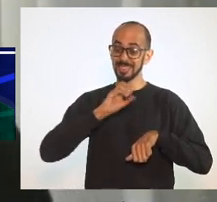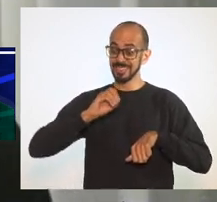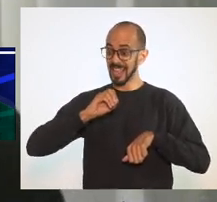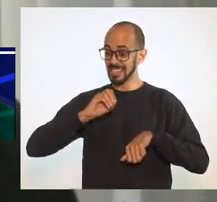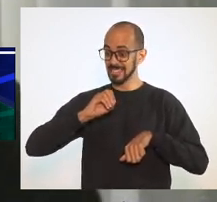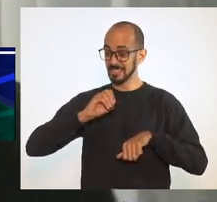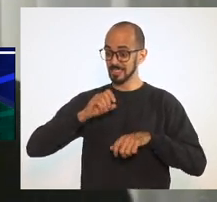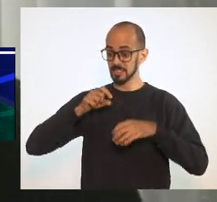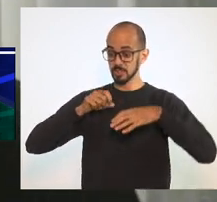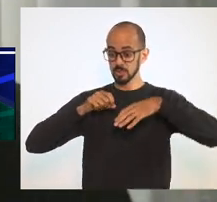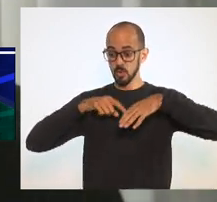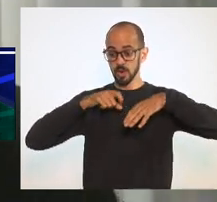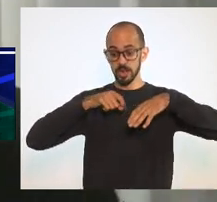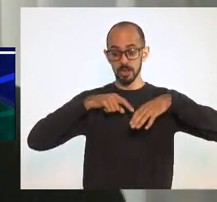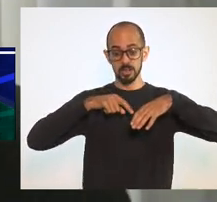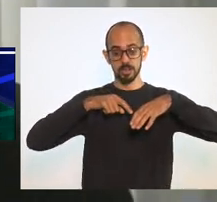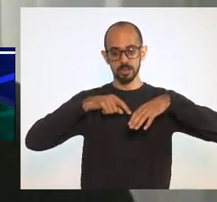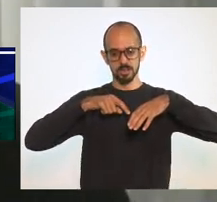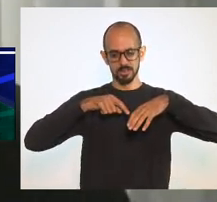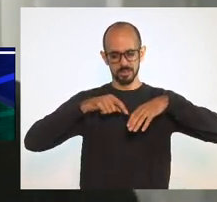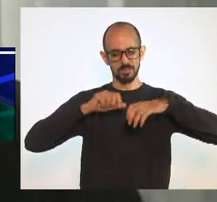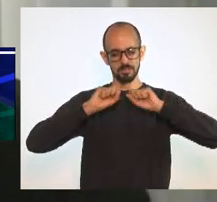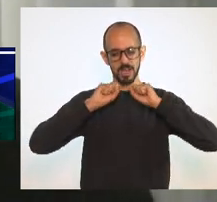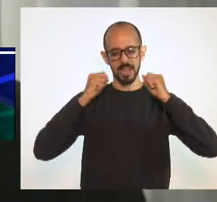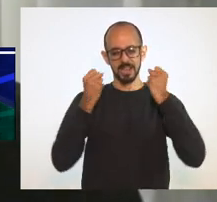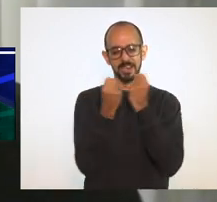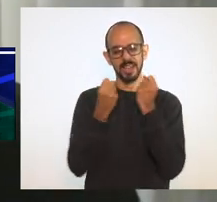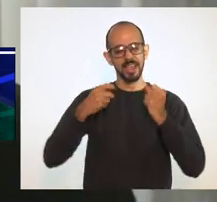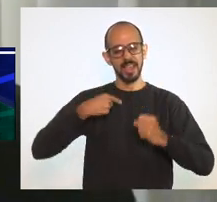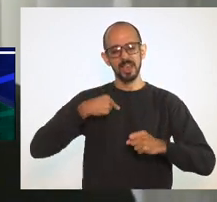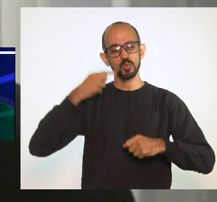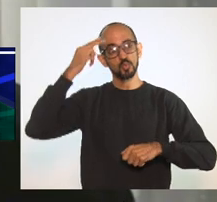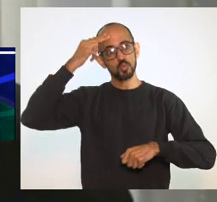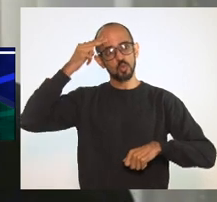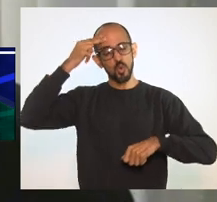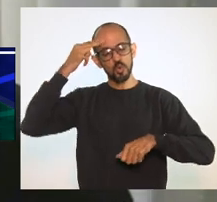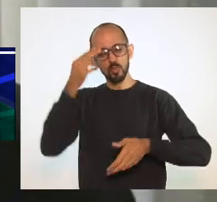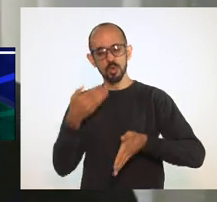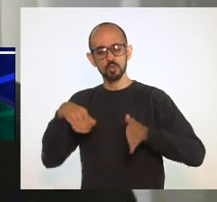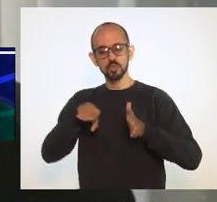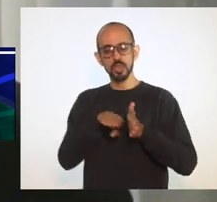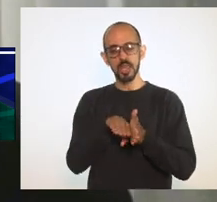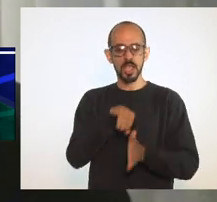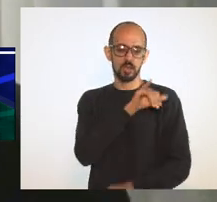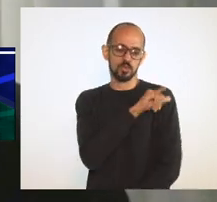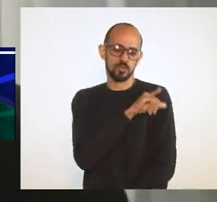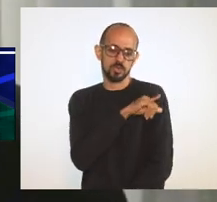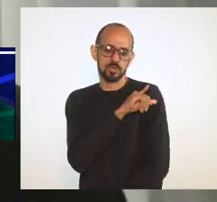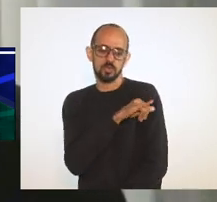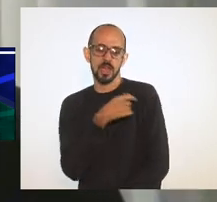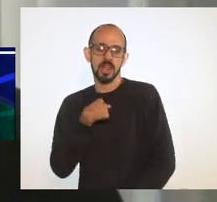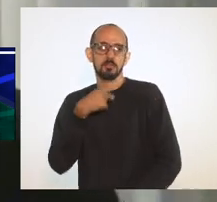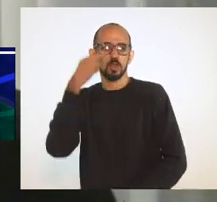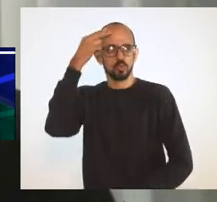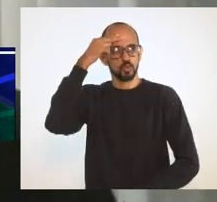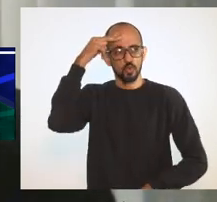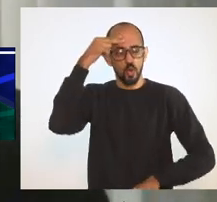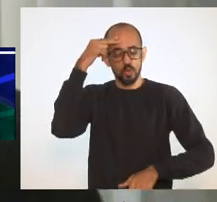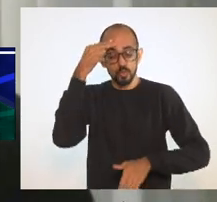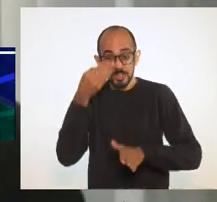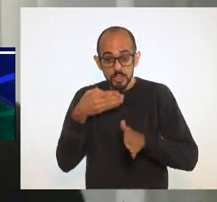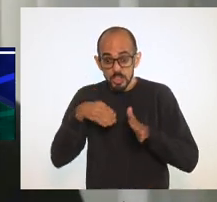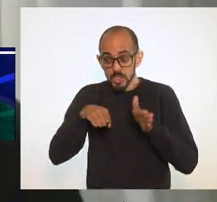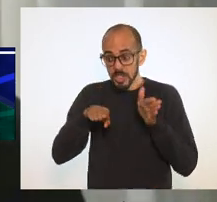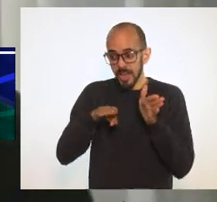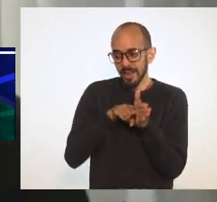de criança. Quando eu vim para o Rio de Janeiro, eu tinha esse sonho de um dia poder estar ali jogando no Maracanã, de